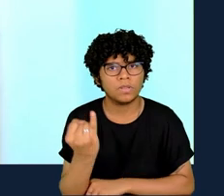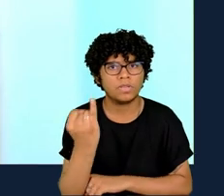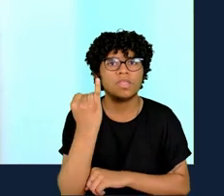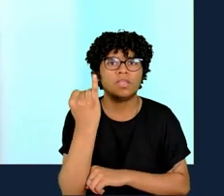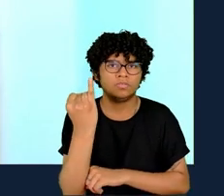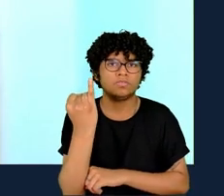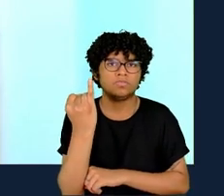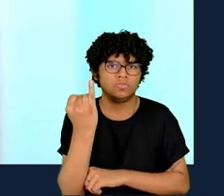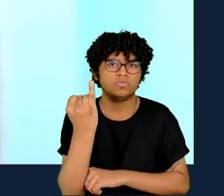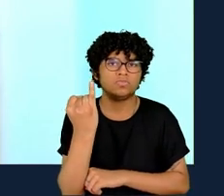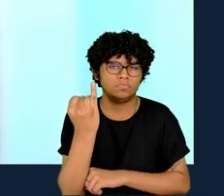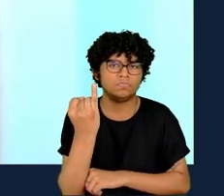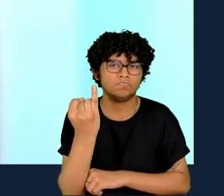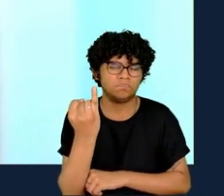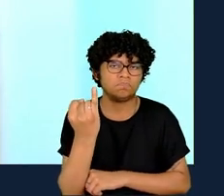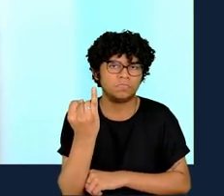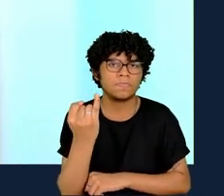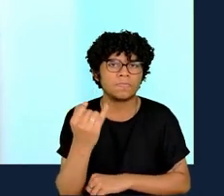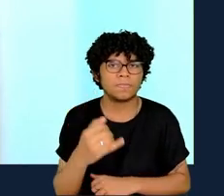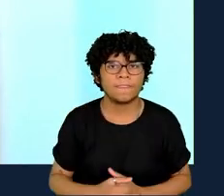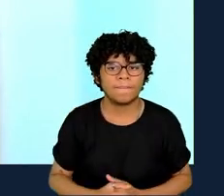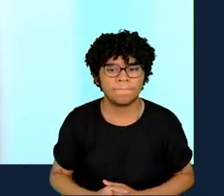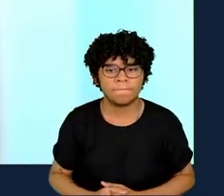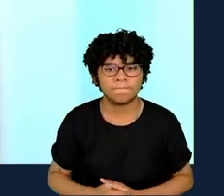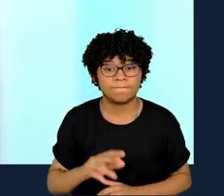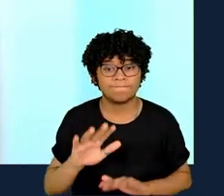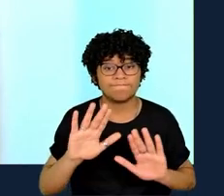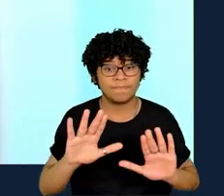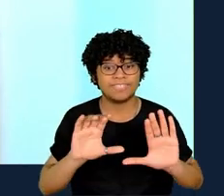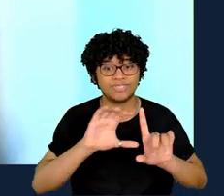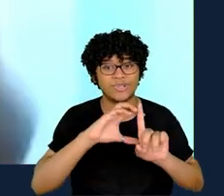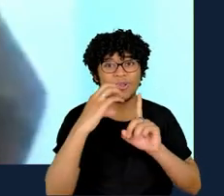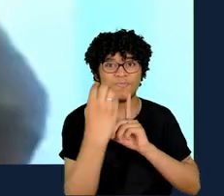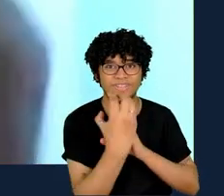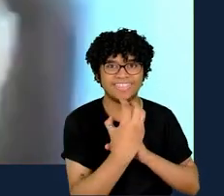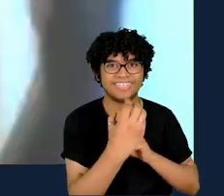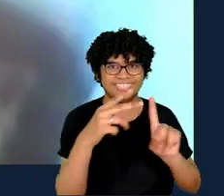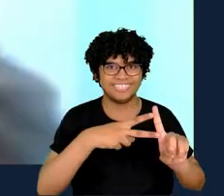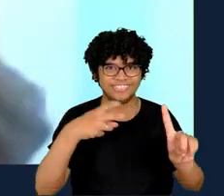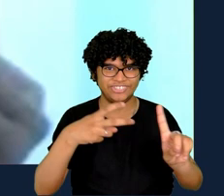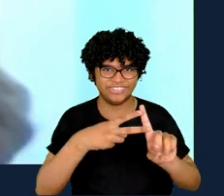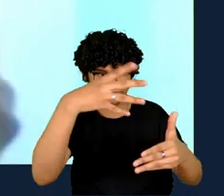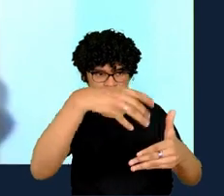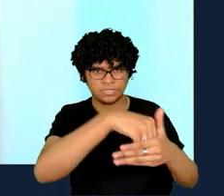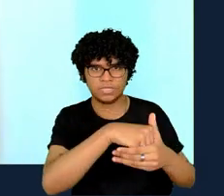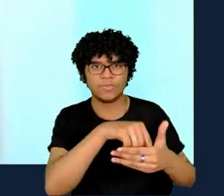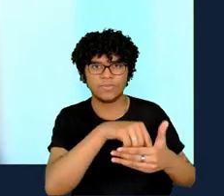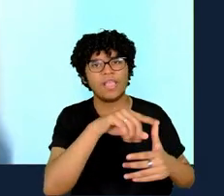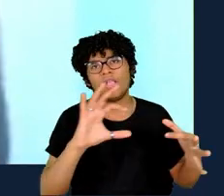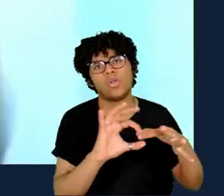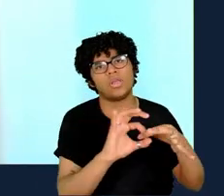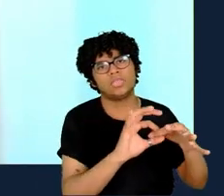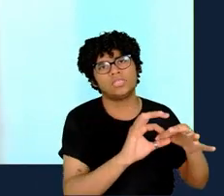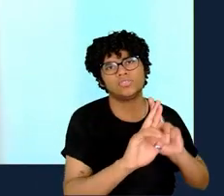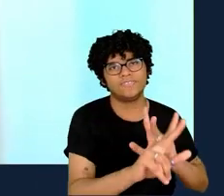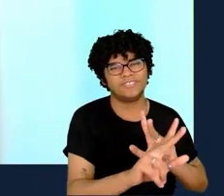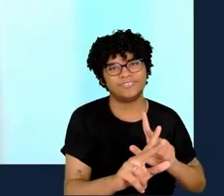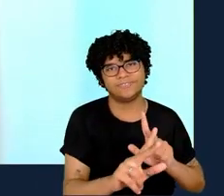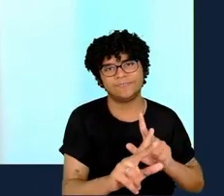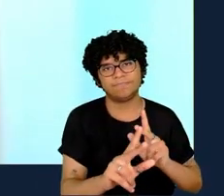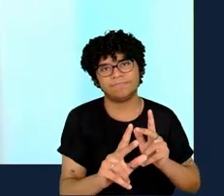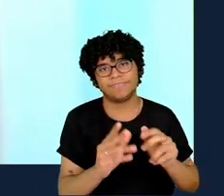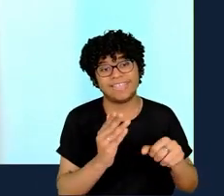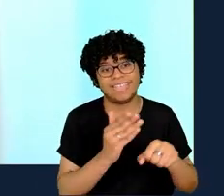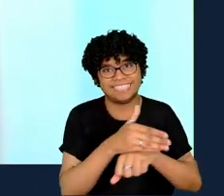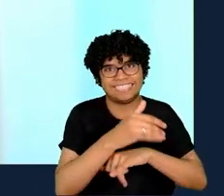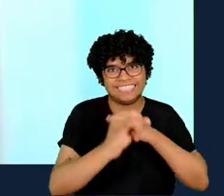ocidental. Voltando para as comunidades indígenas, lá é o outro contexto, né? Porque a gente não tem acesso à internet,